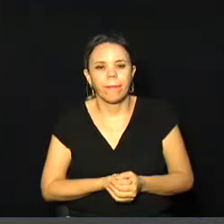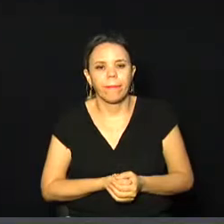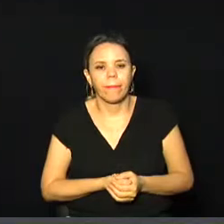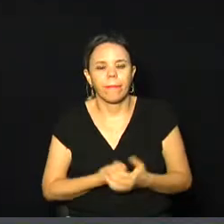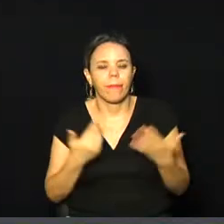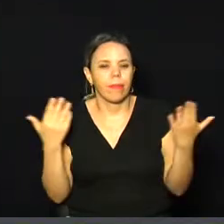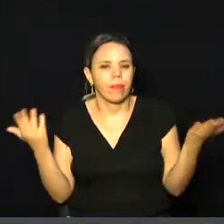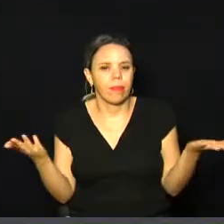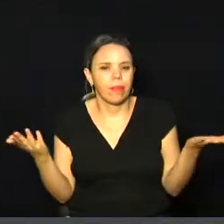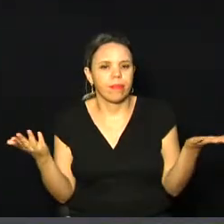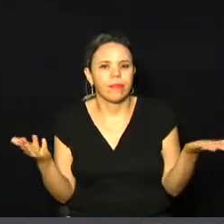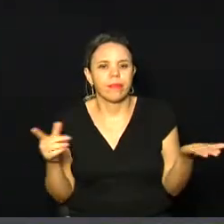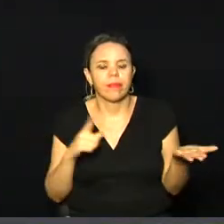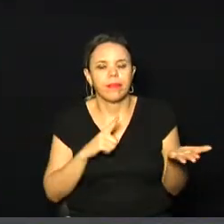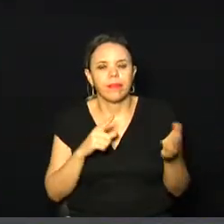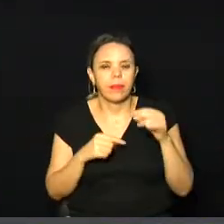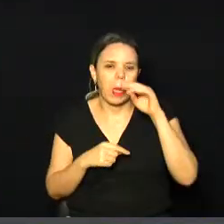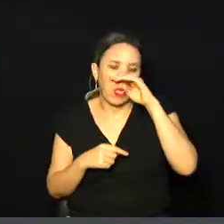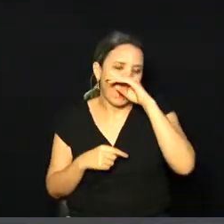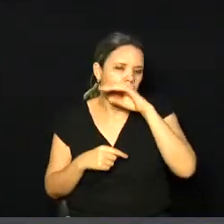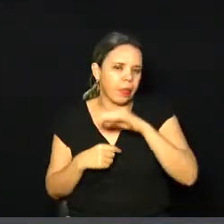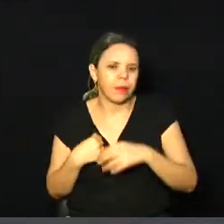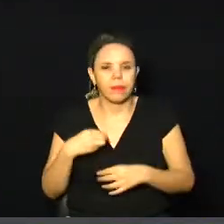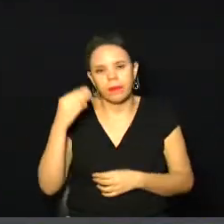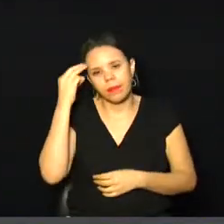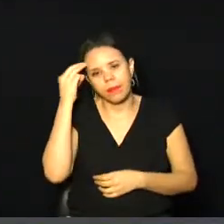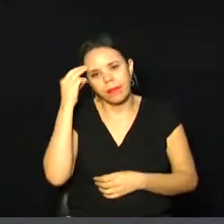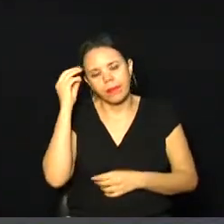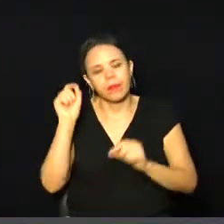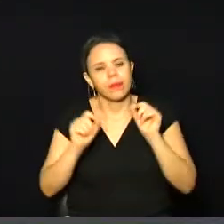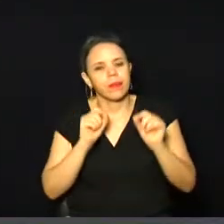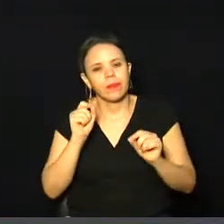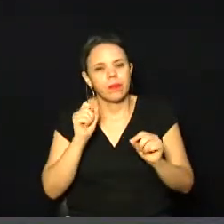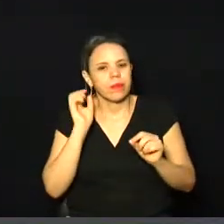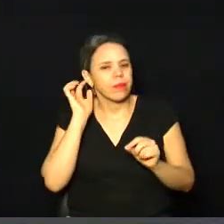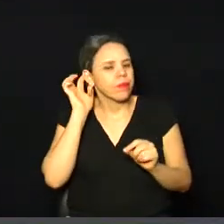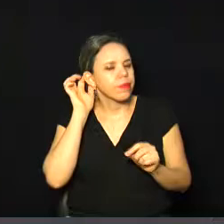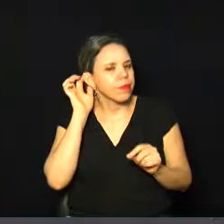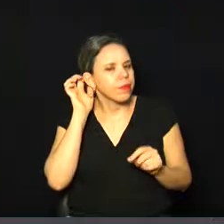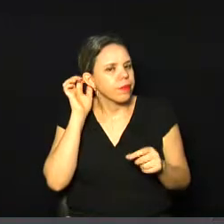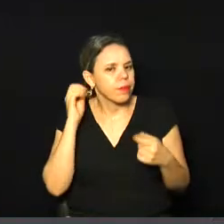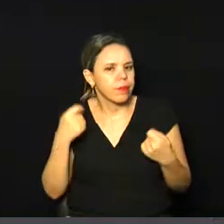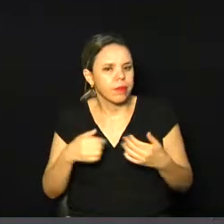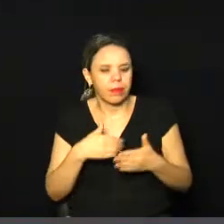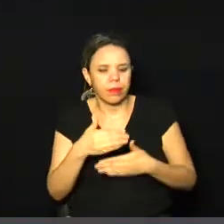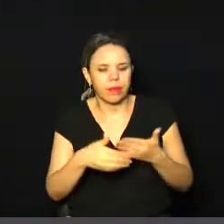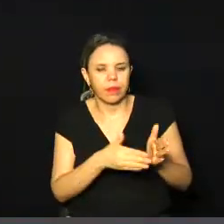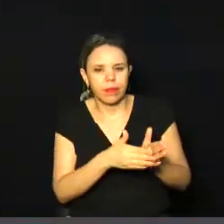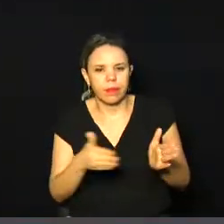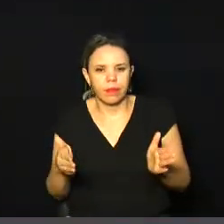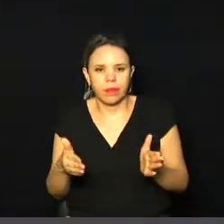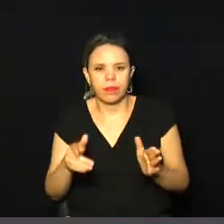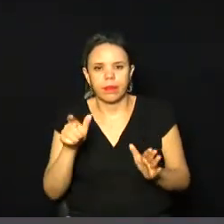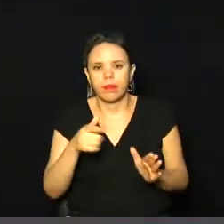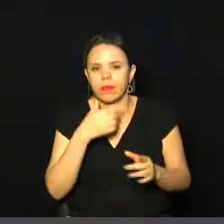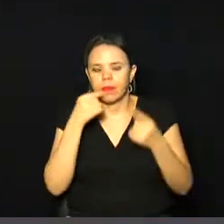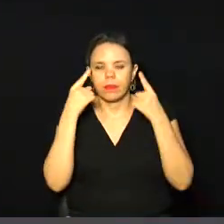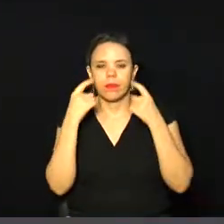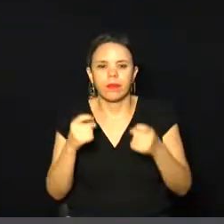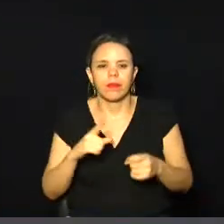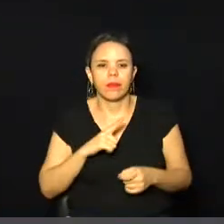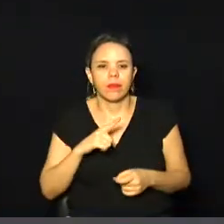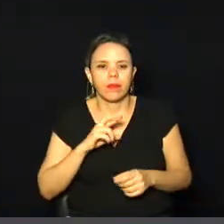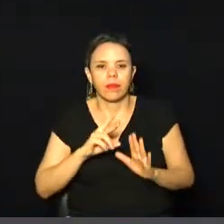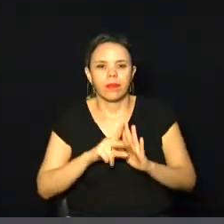Então, assim, também temos a questão de sanidade mental. Do quê? Nesse ciclo, o agressor, ele tenta de